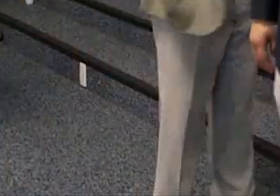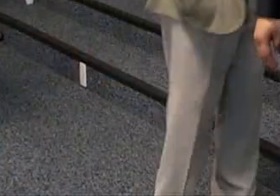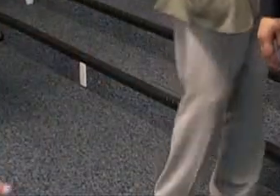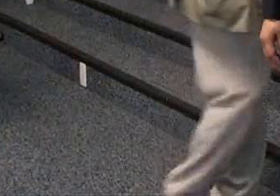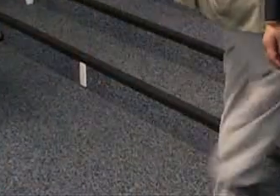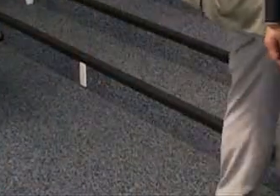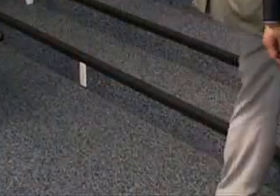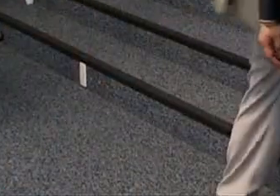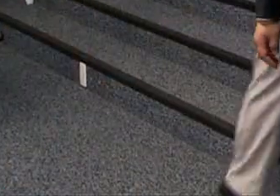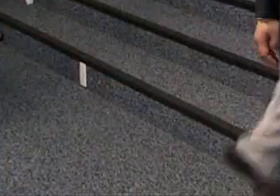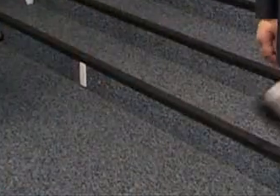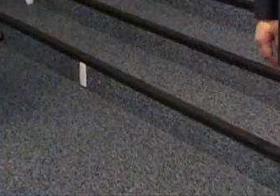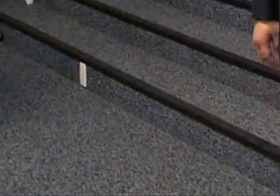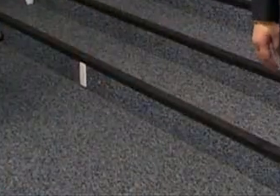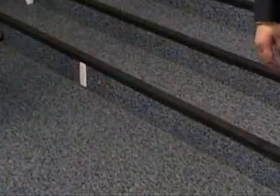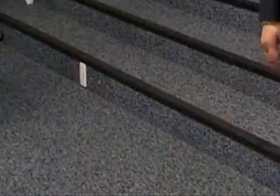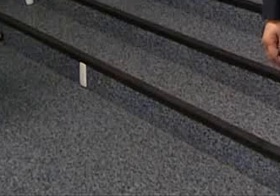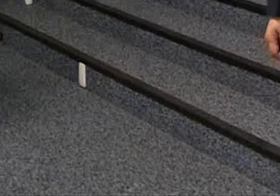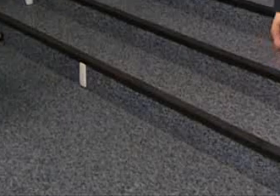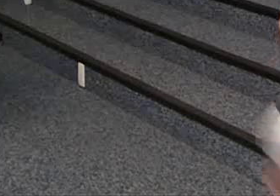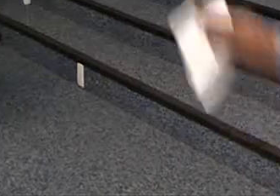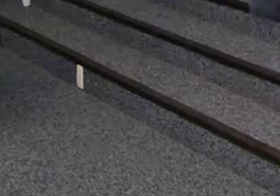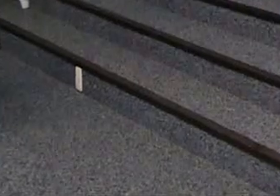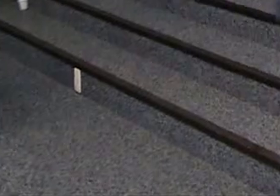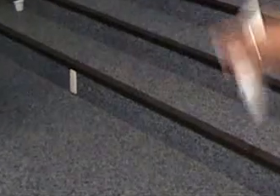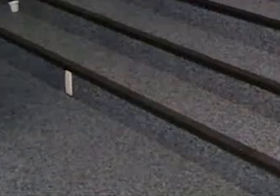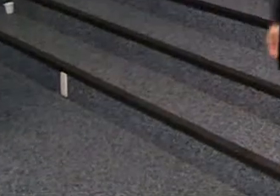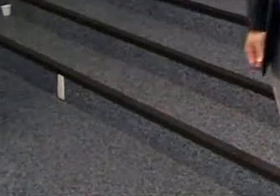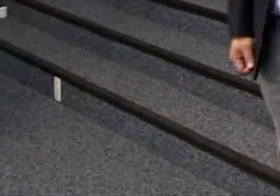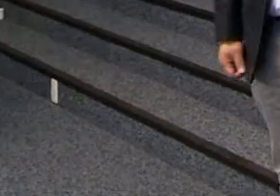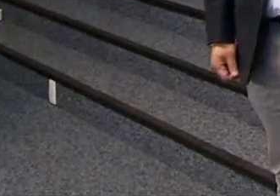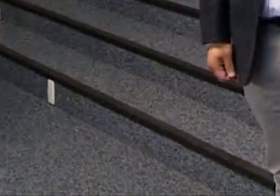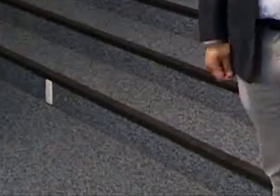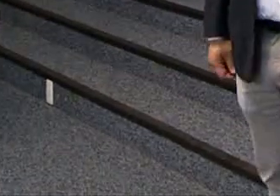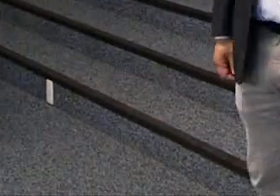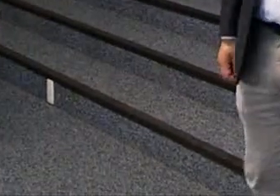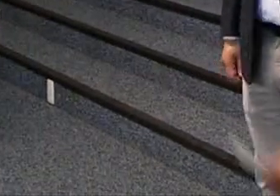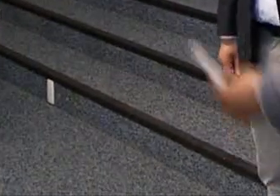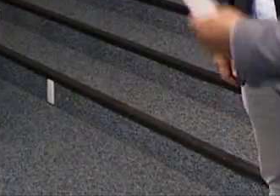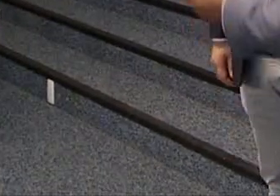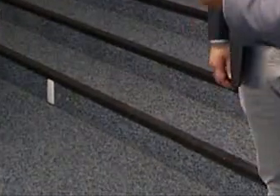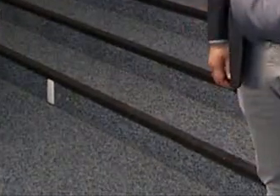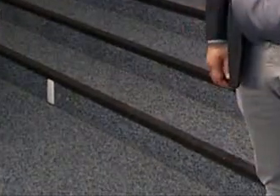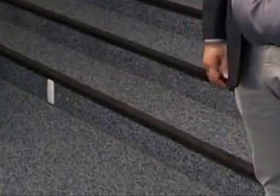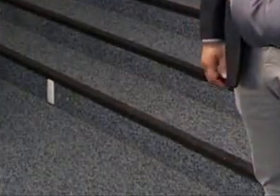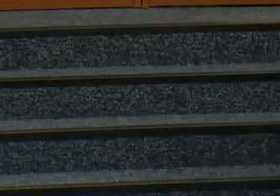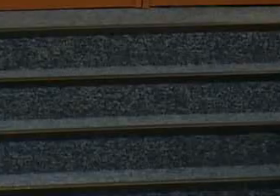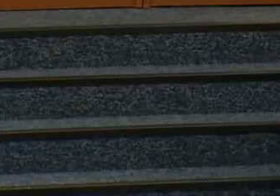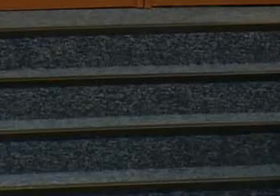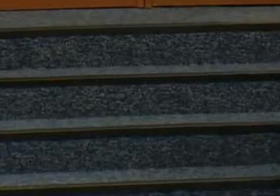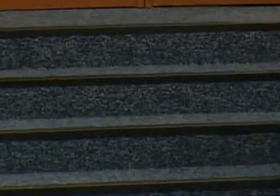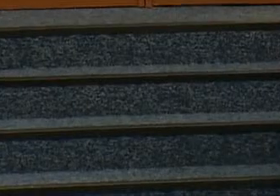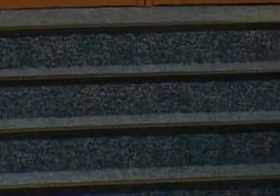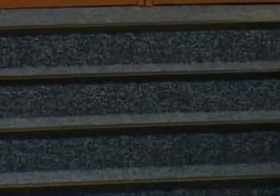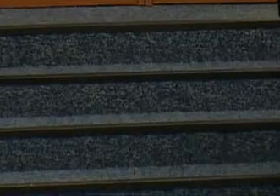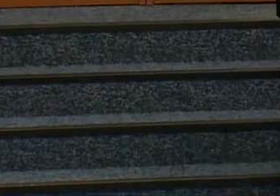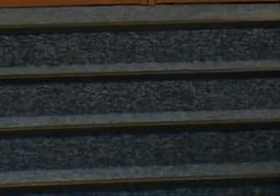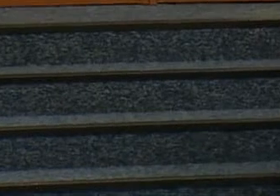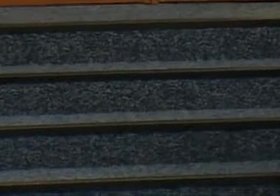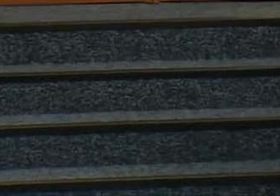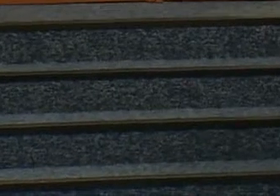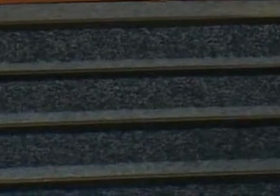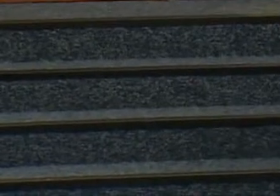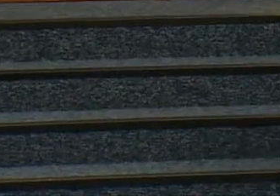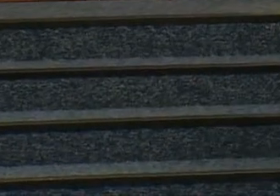Bom, boa tarde a todos e a todas que nos acompanham, quem está aqui no plenário da Câmara Municipal. Parabéns aí ao